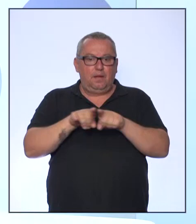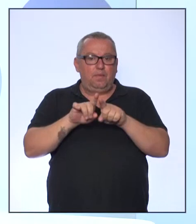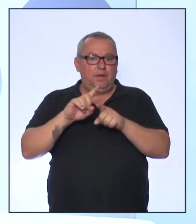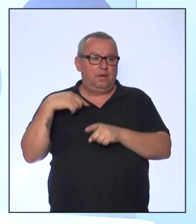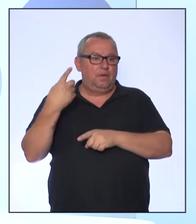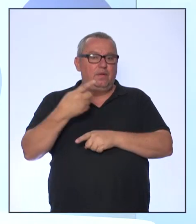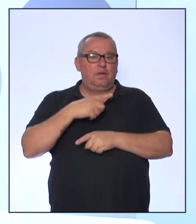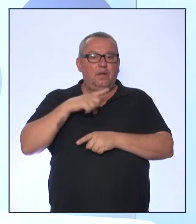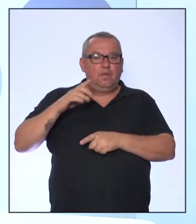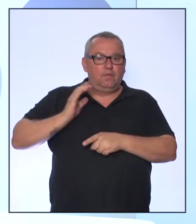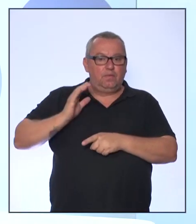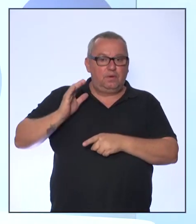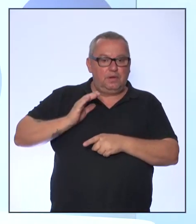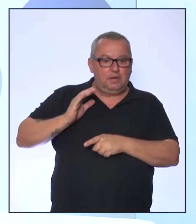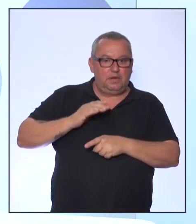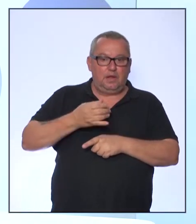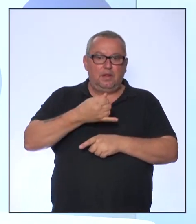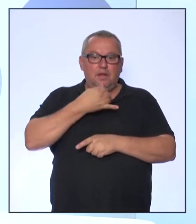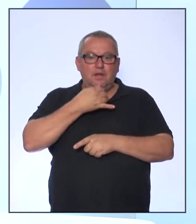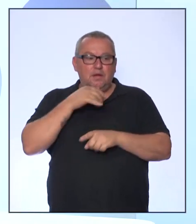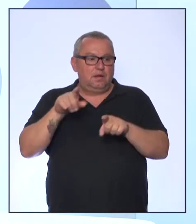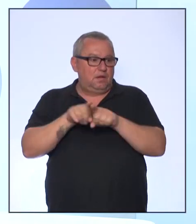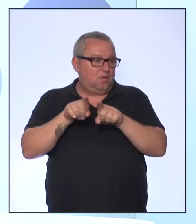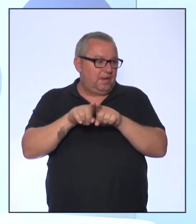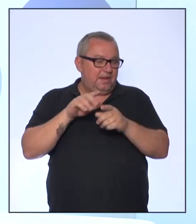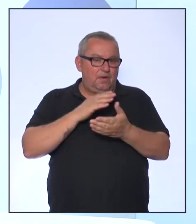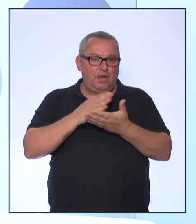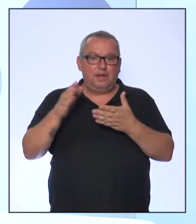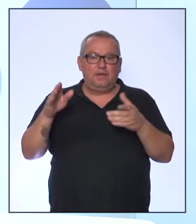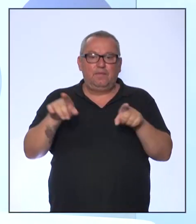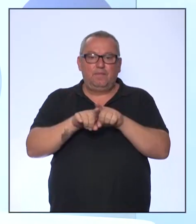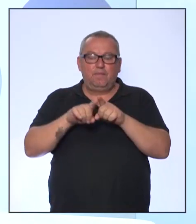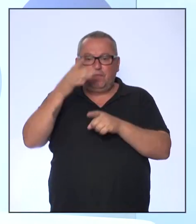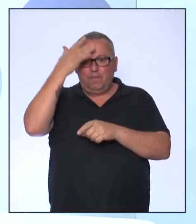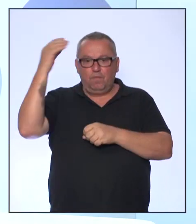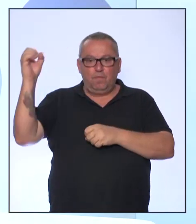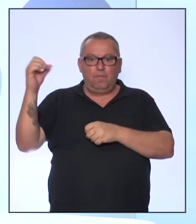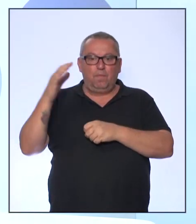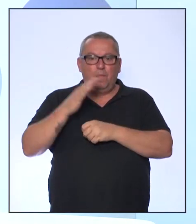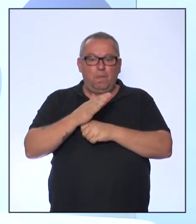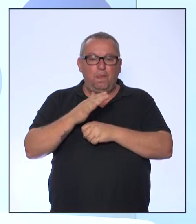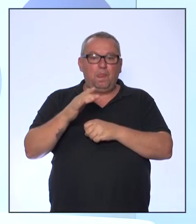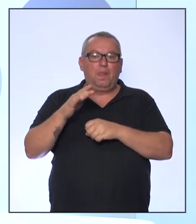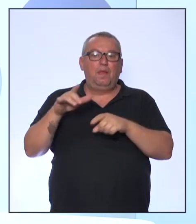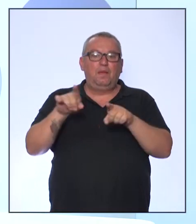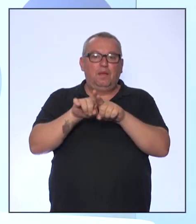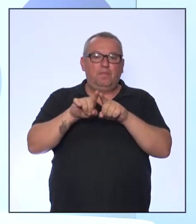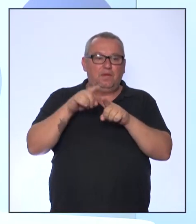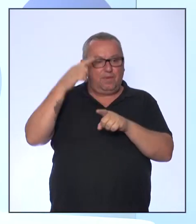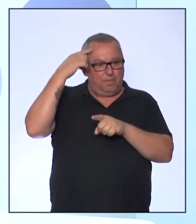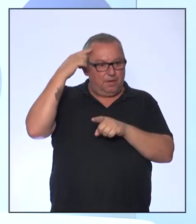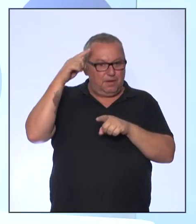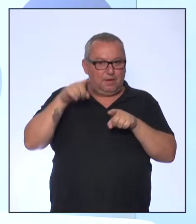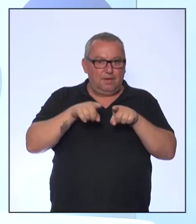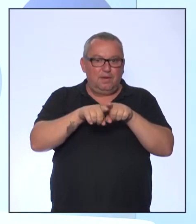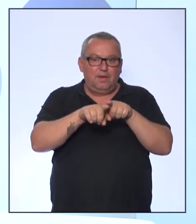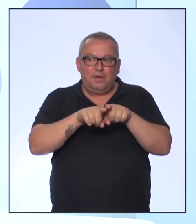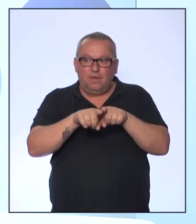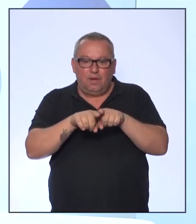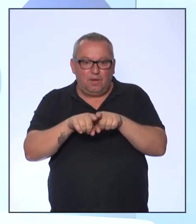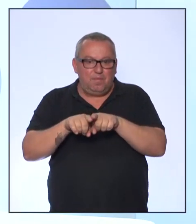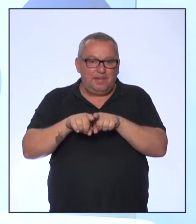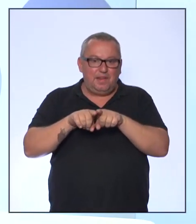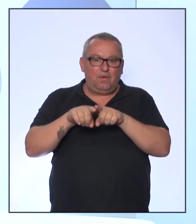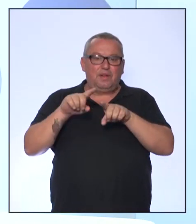temos burguesia descontente, ideias iluministas, onde as pessoas começam a pensar mais sobre igualdade, sobre seus